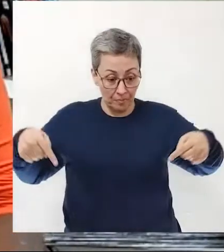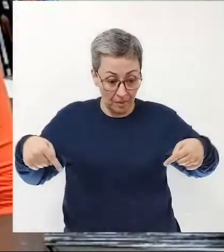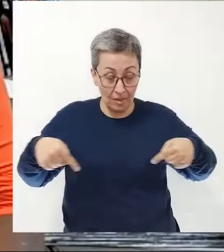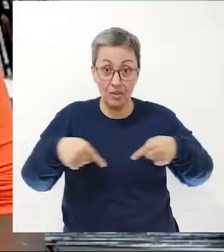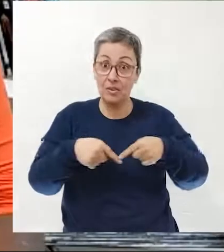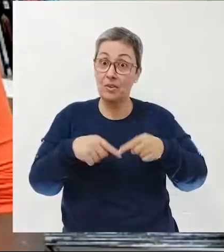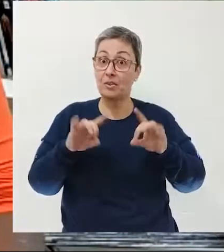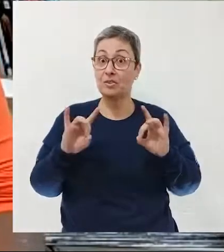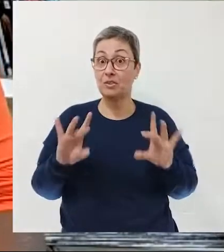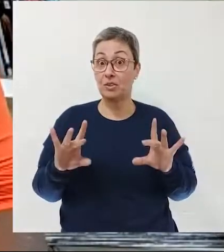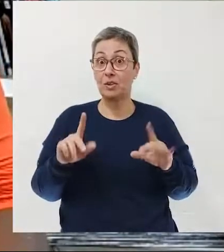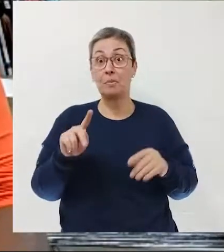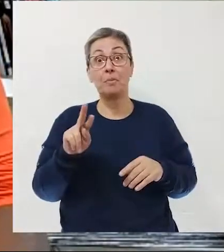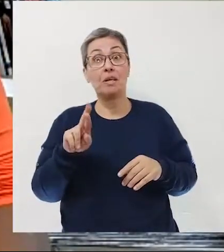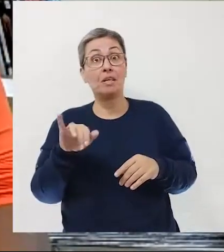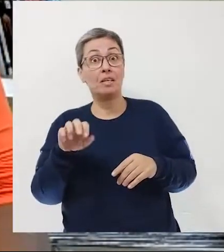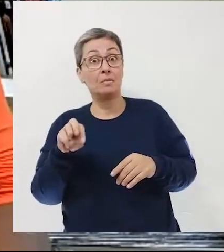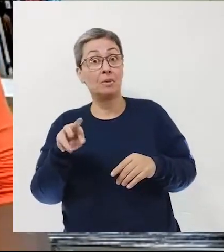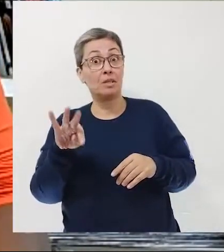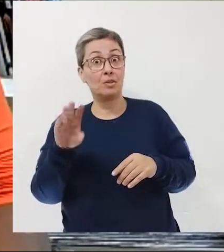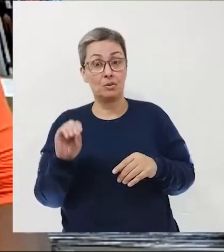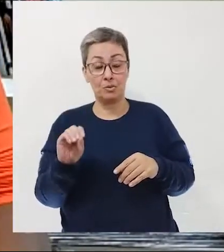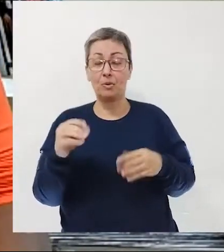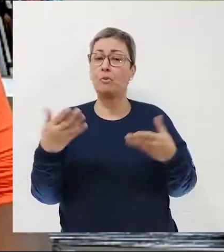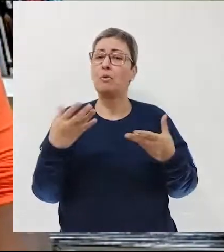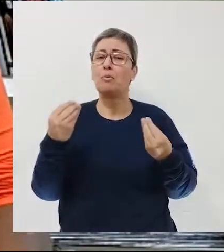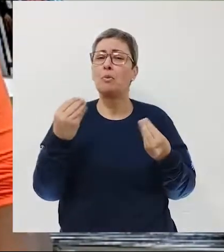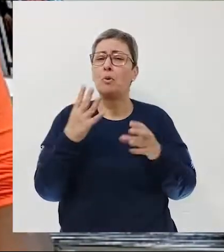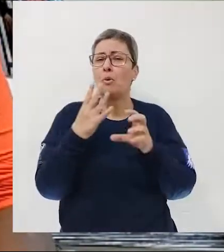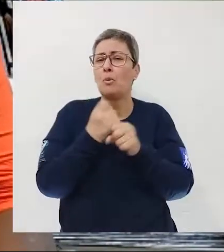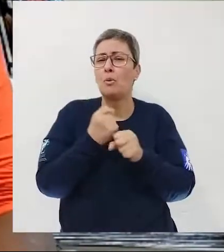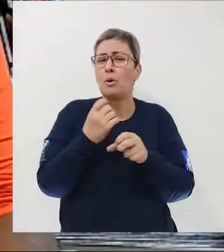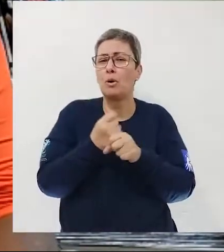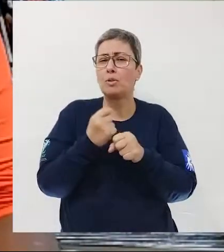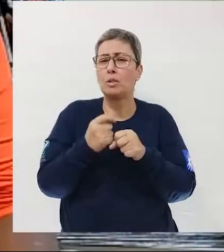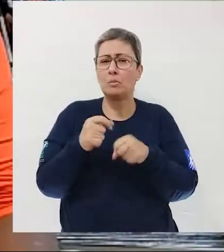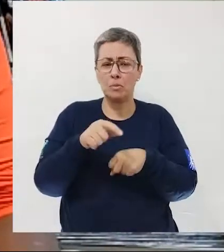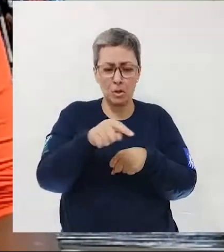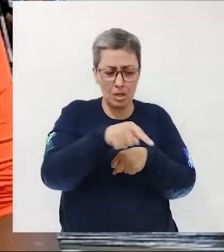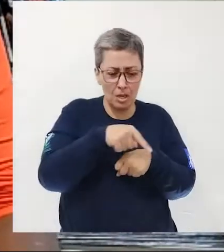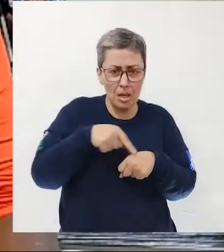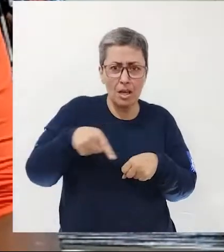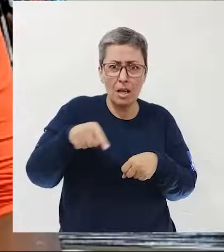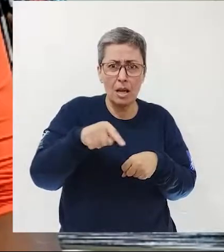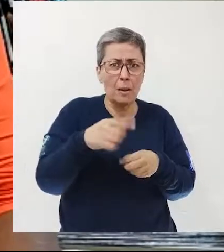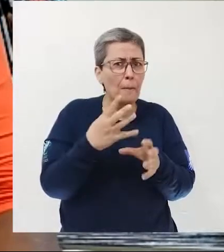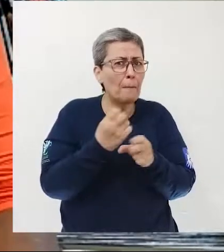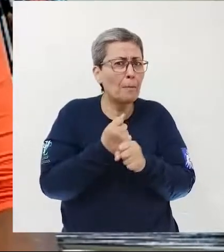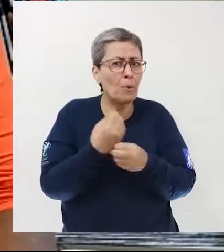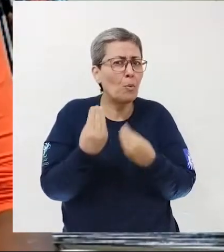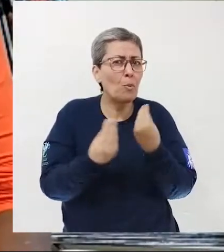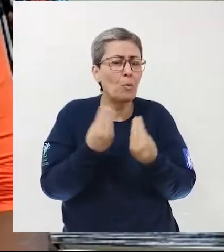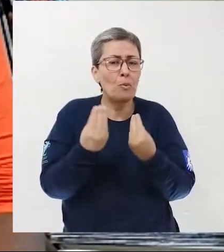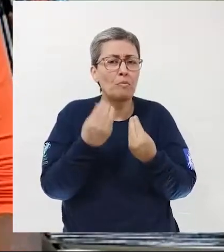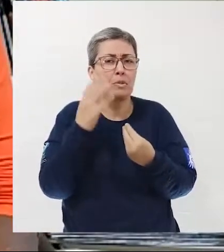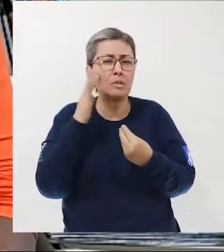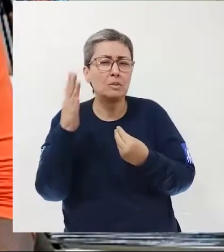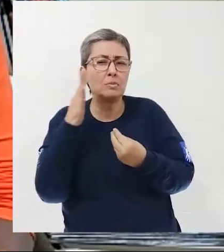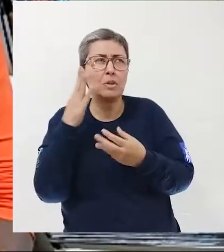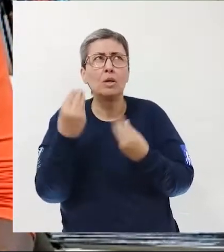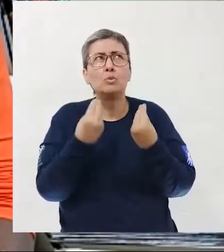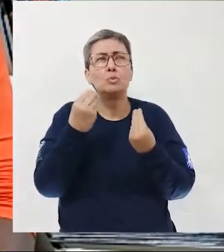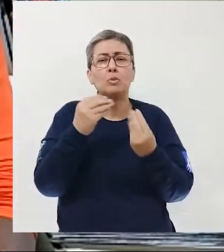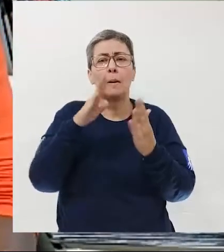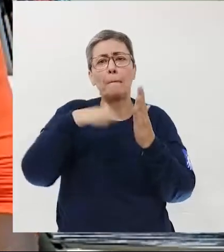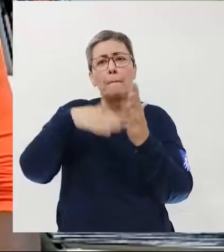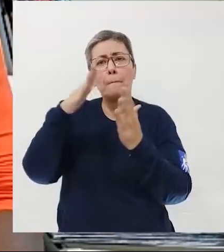apenas o contorno. Mas você sabe como calcular a medida de uma área? Vamos imaginar que você